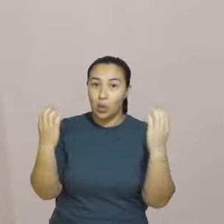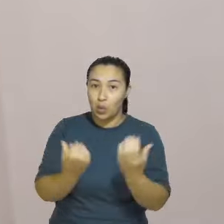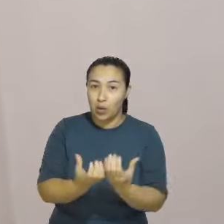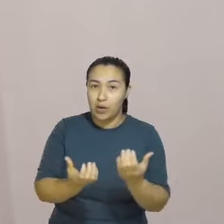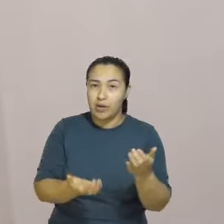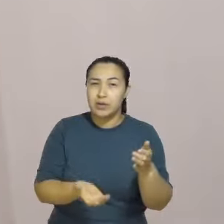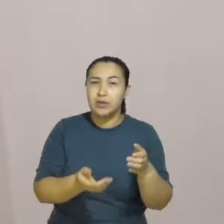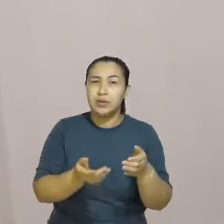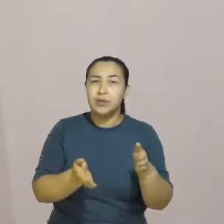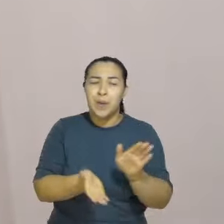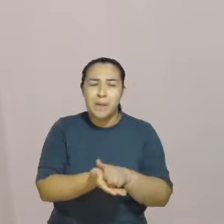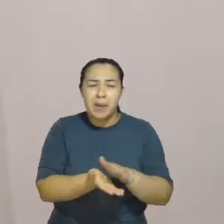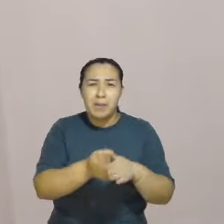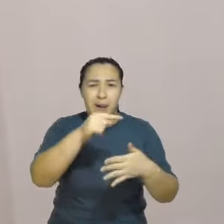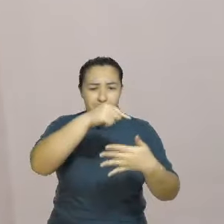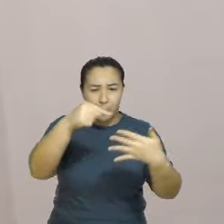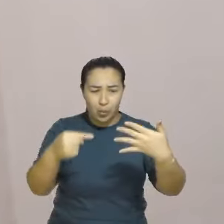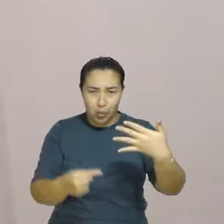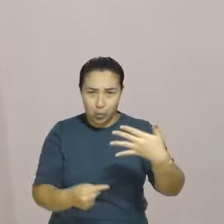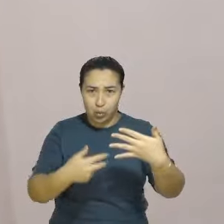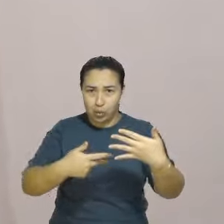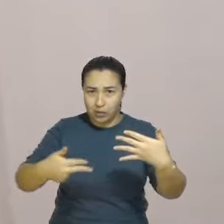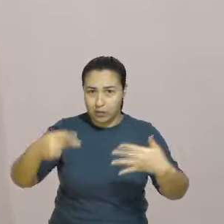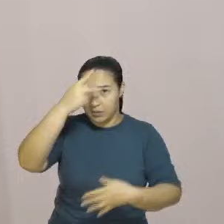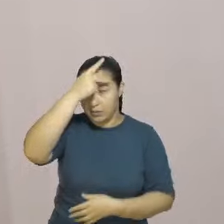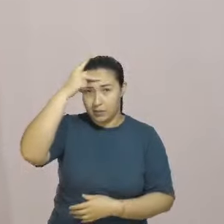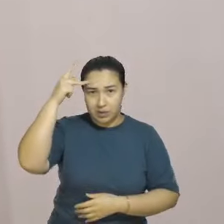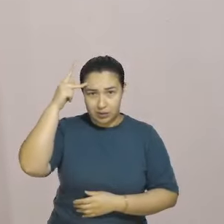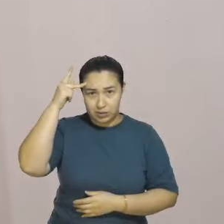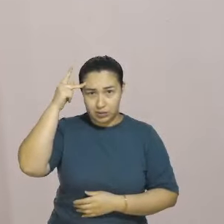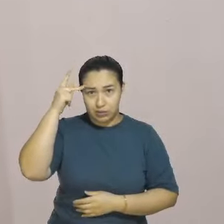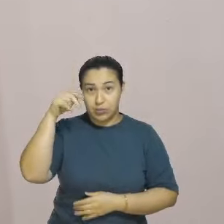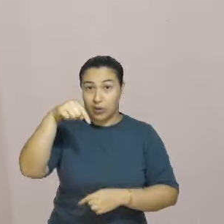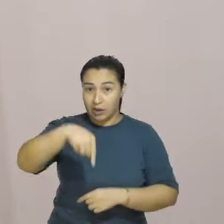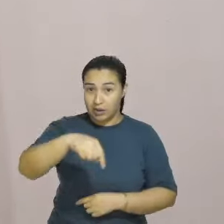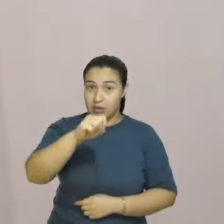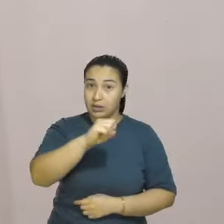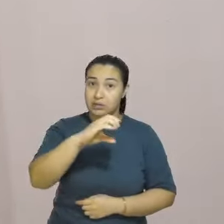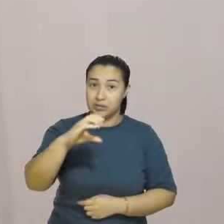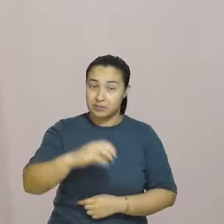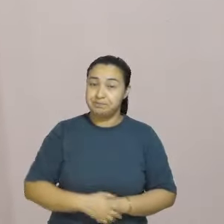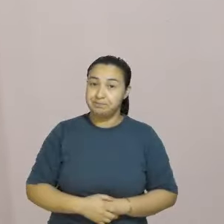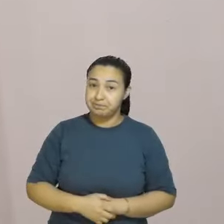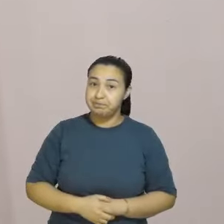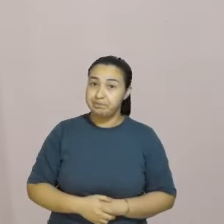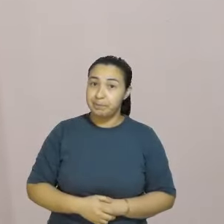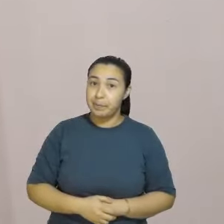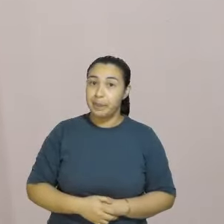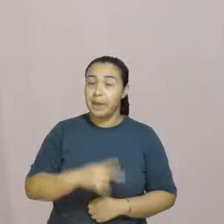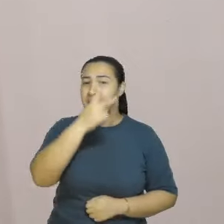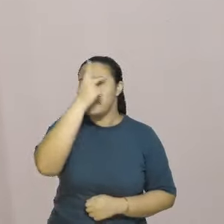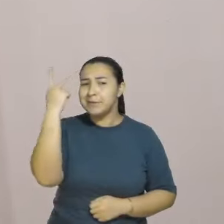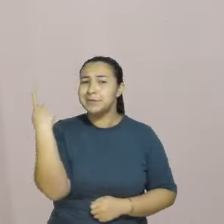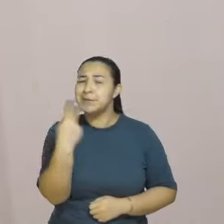que estão envolvidas com o movimento apaiano do Estado de Santa Catarina, que são pessoas que têm no seu DNA